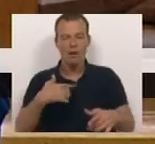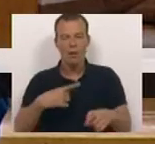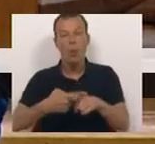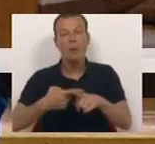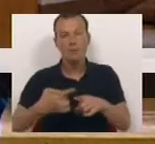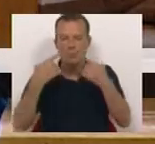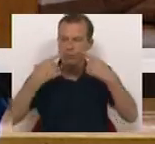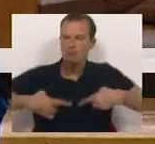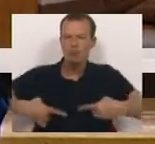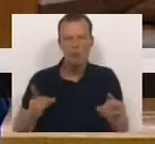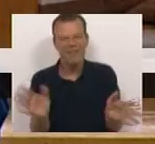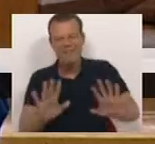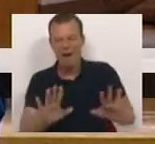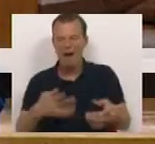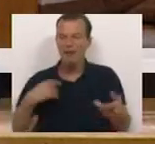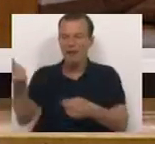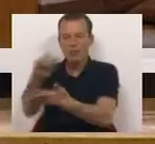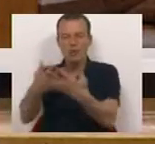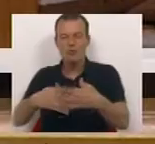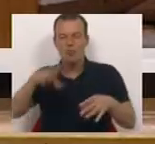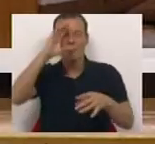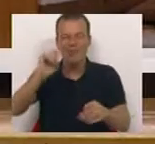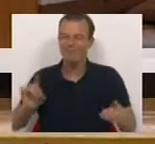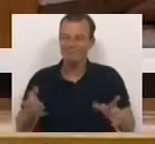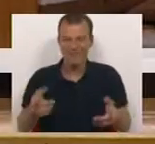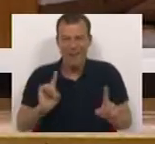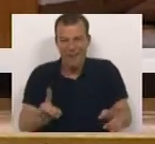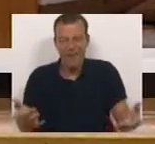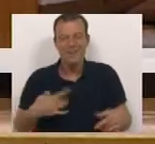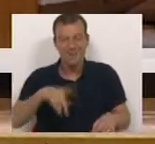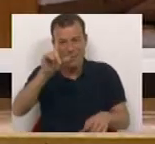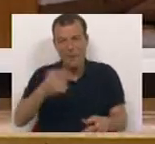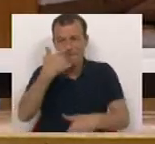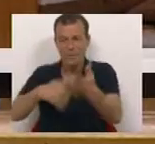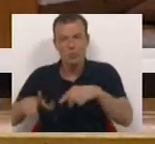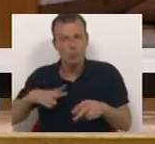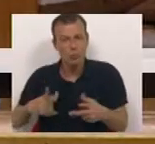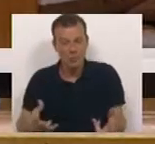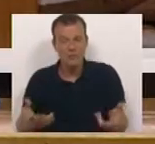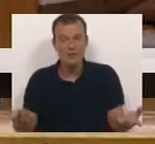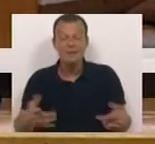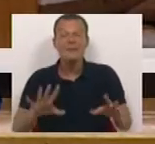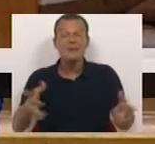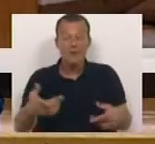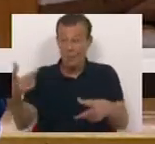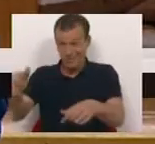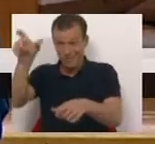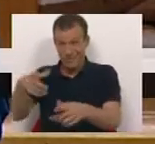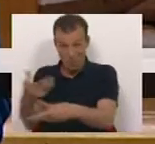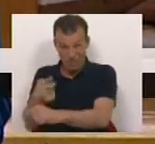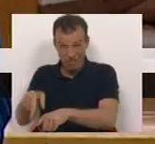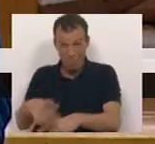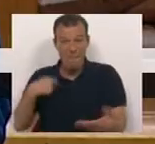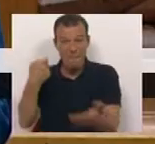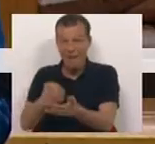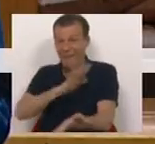interesse público. É um mau negócio para o Estado e é um mau negócio para os portugueses. Acresce ainda que o comprador não vai pagar nada ao Estado